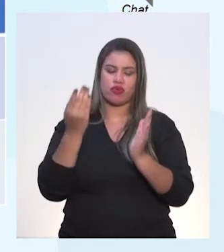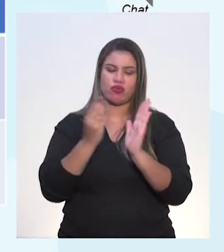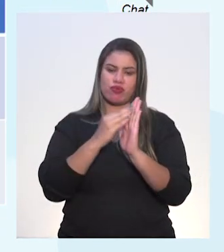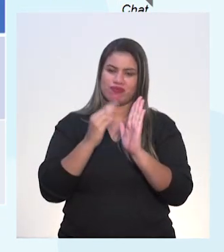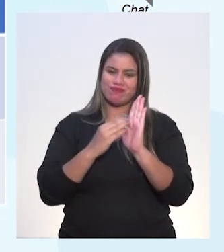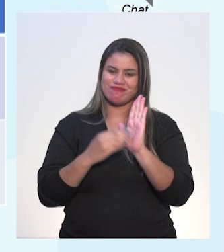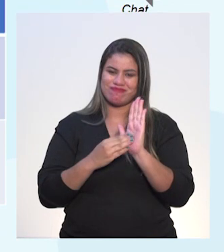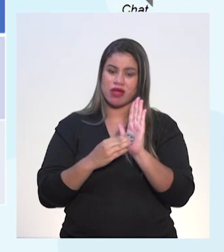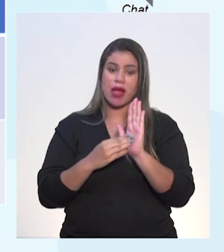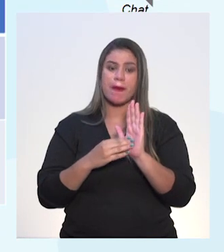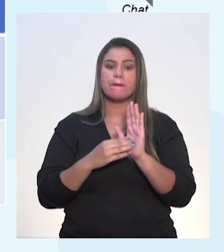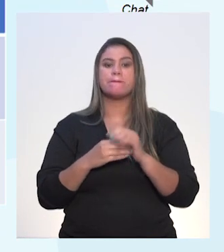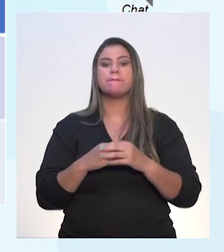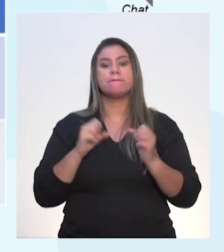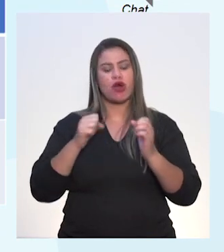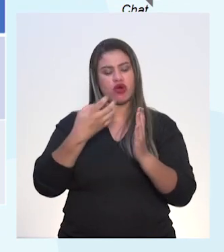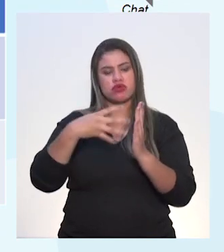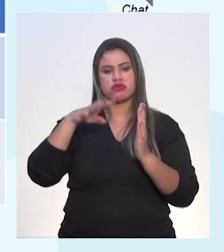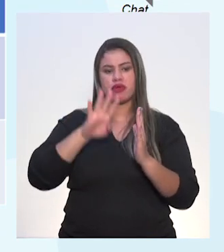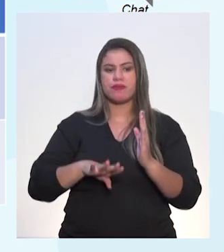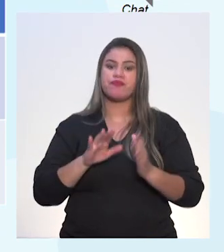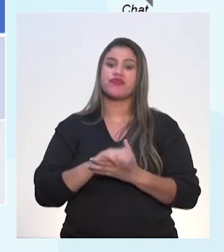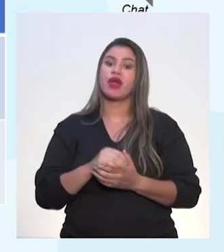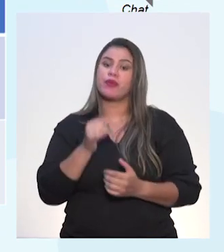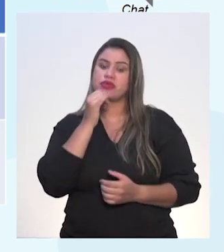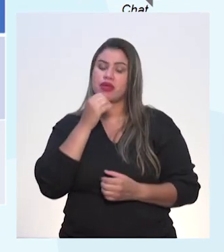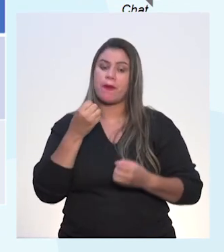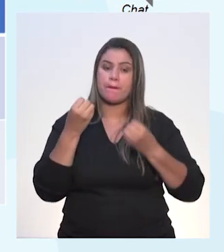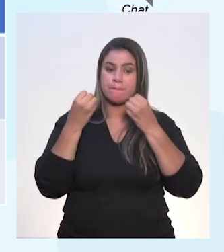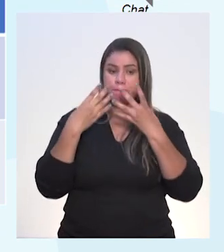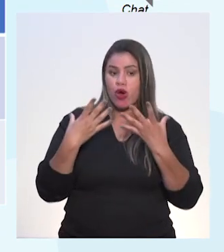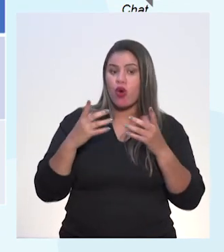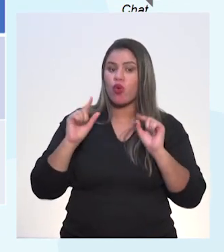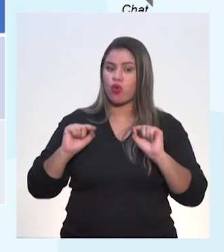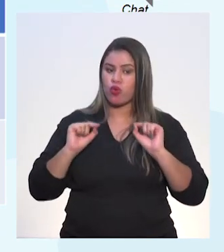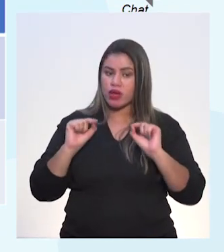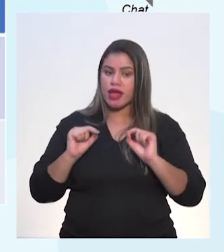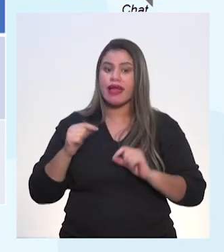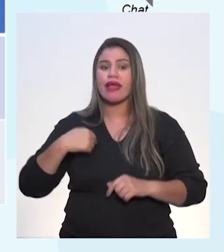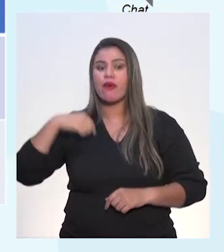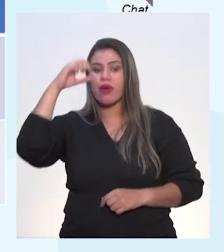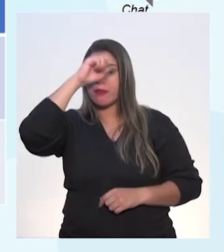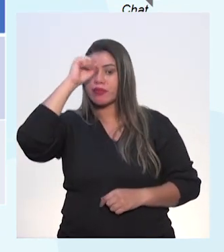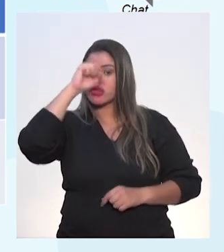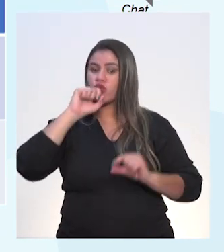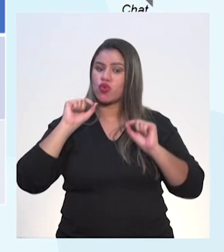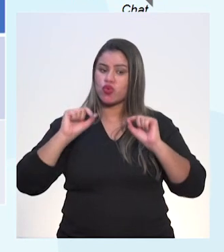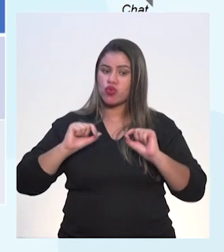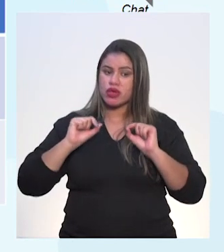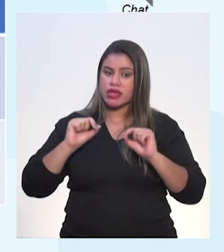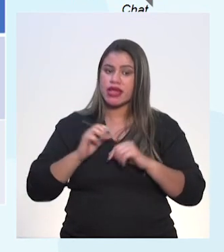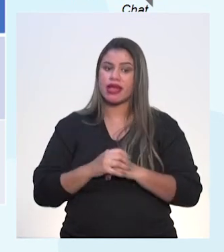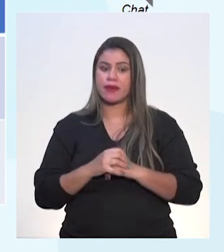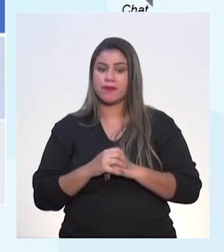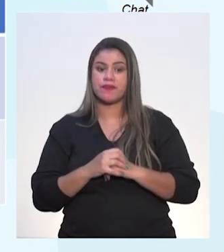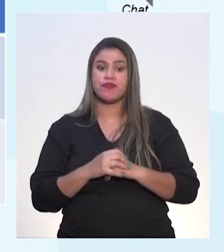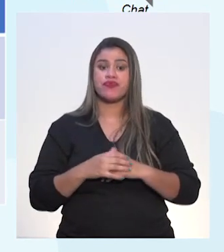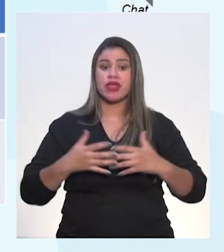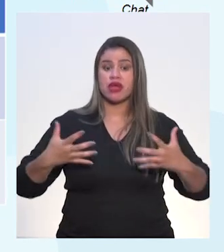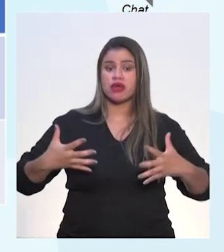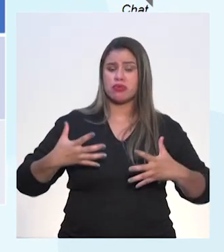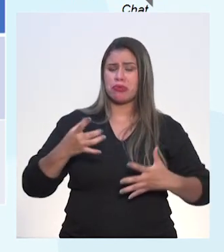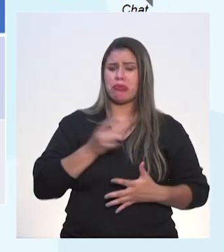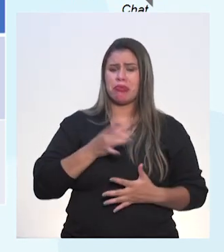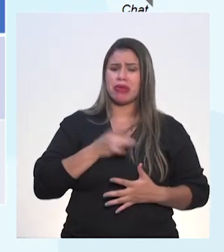adicione mais linhas aí tá lá eu sou bom hein eu preciso aprender a eu tenho medo de eu me animo